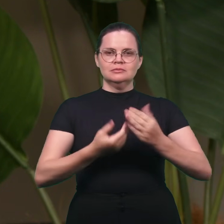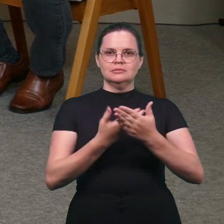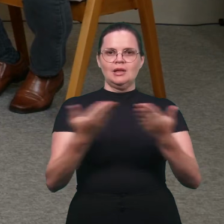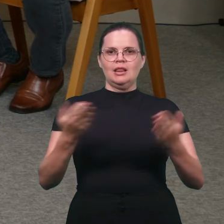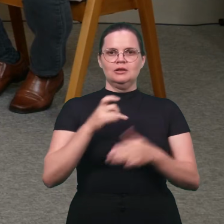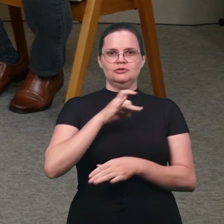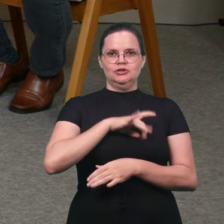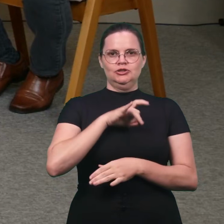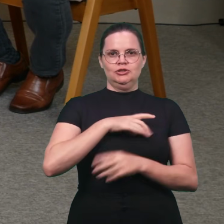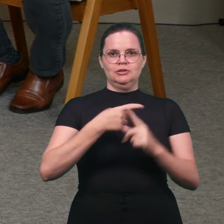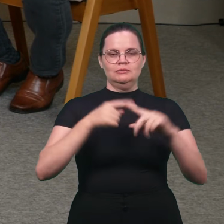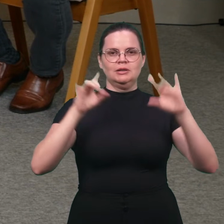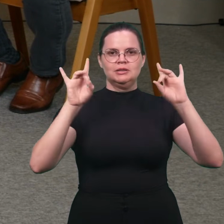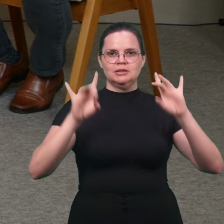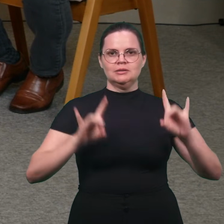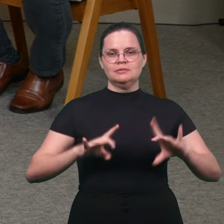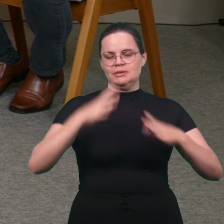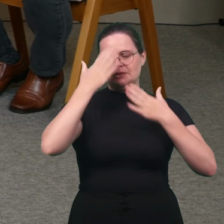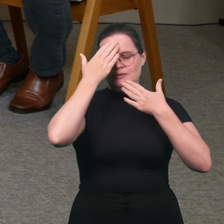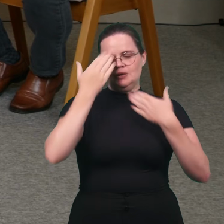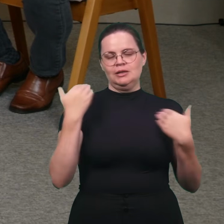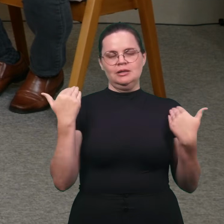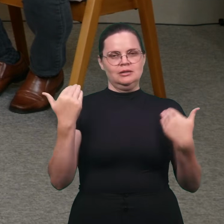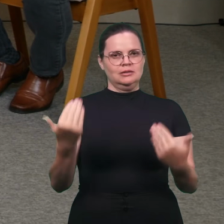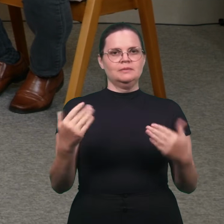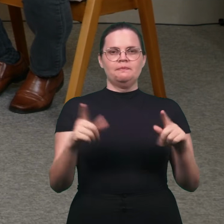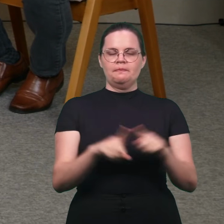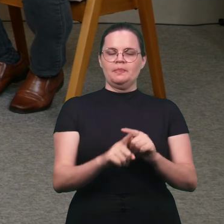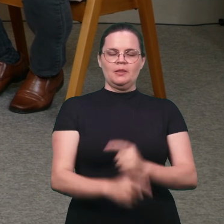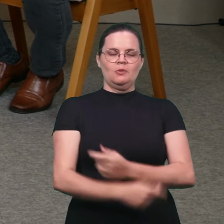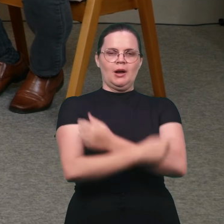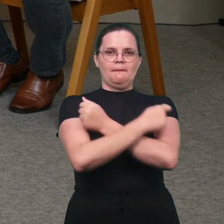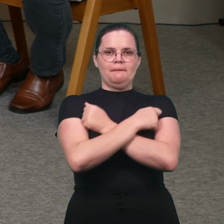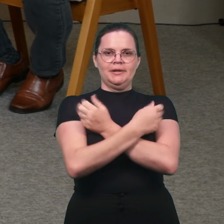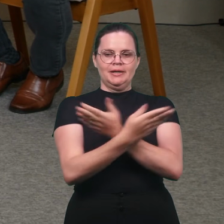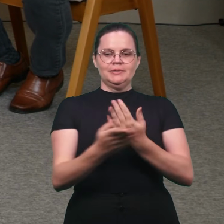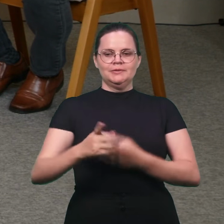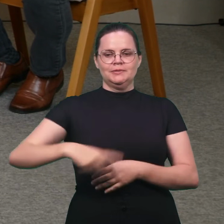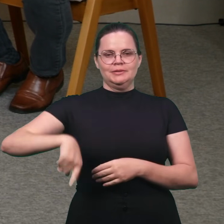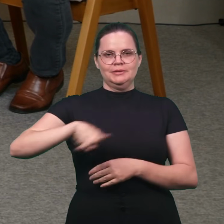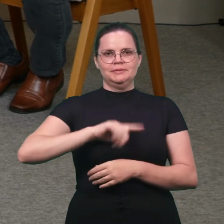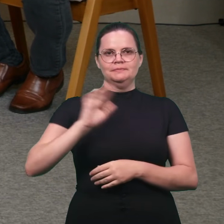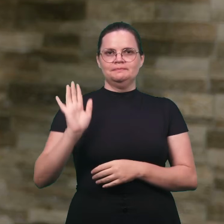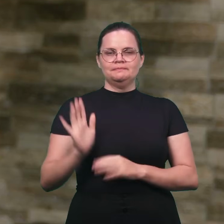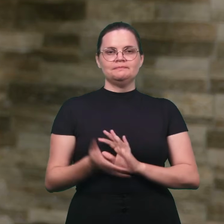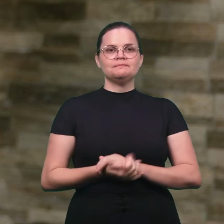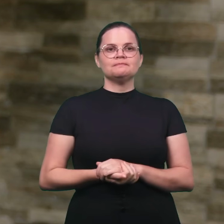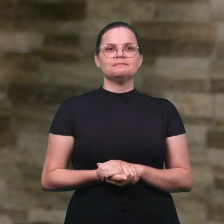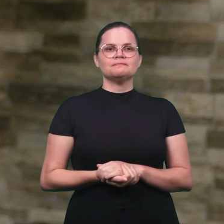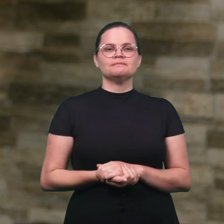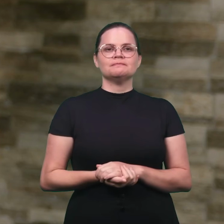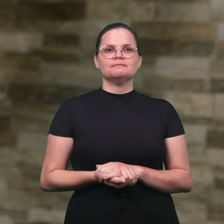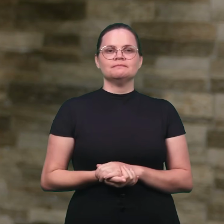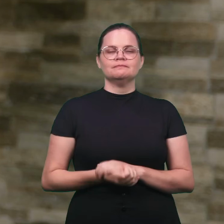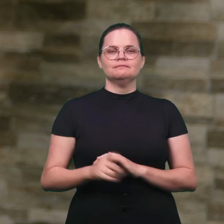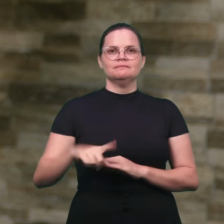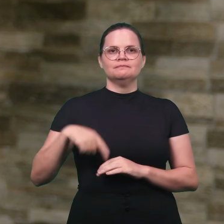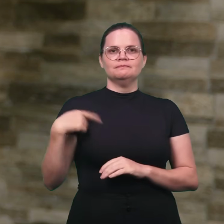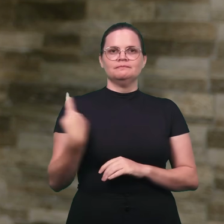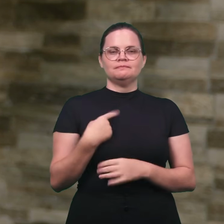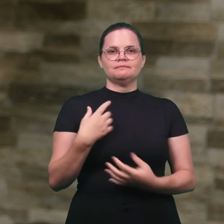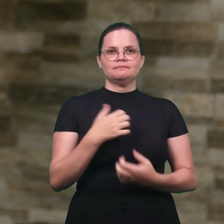lá do Chile, em especial, um agradecimento e um abraço aos irmãos lá do Chile. É uma